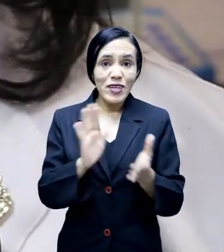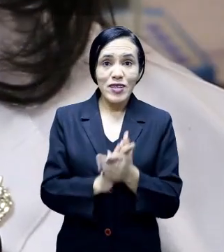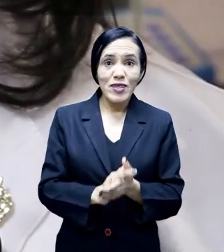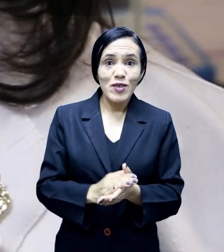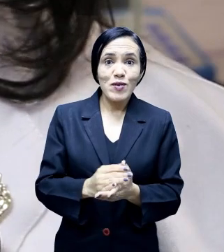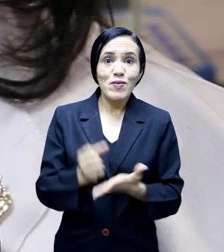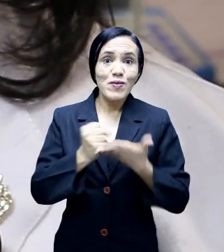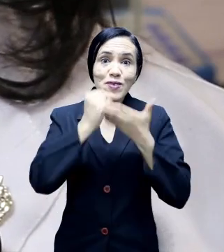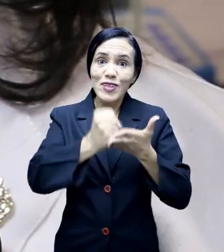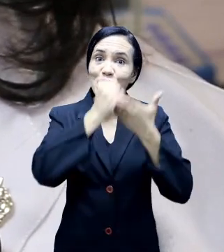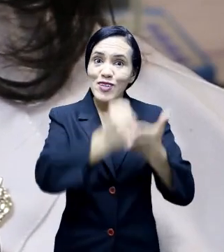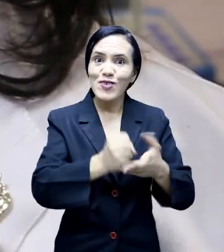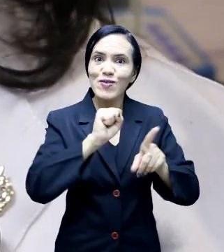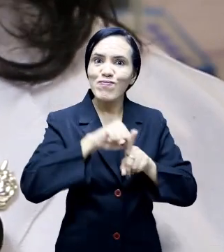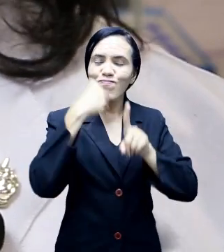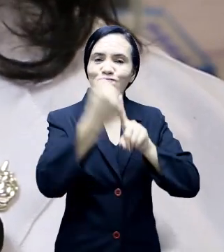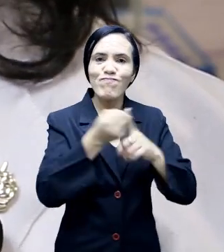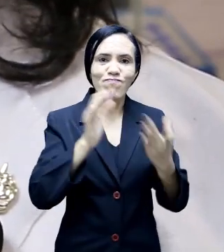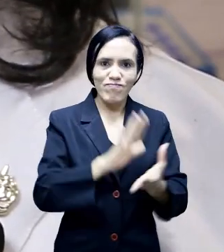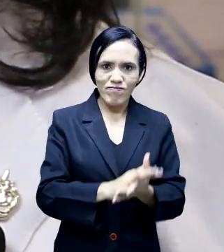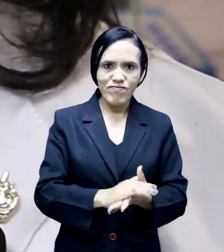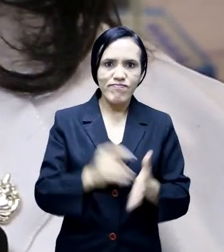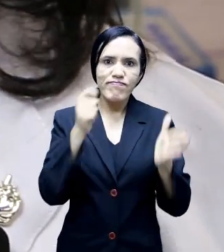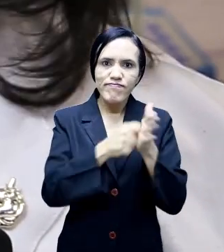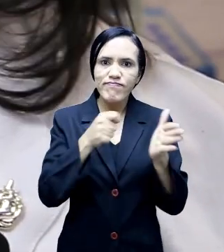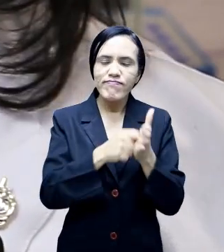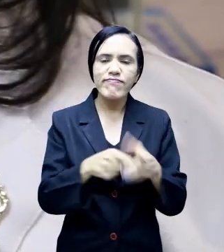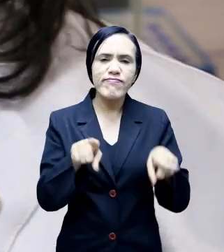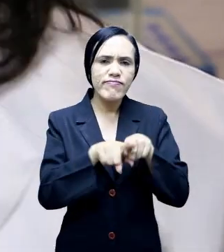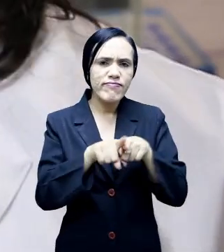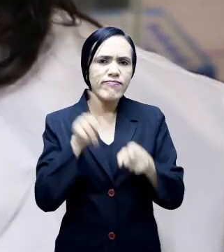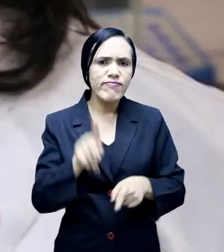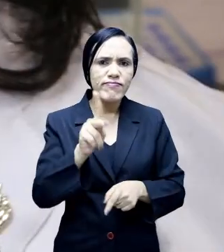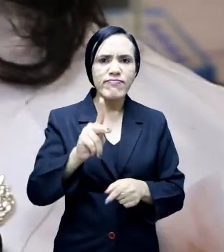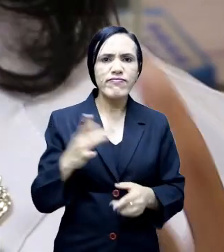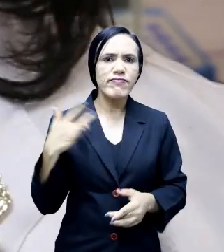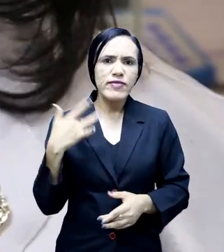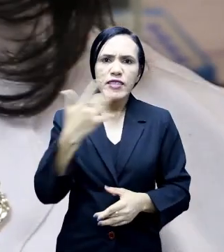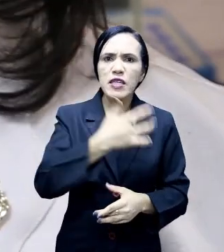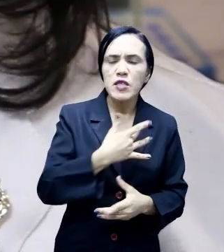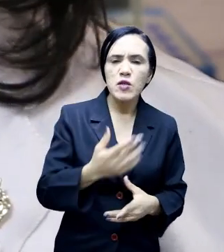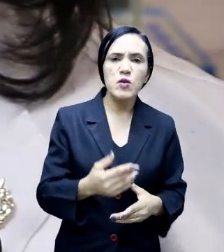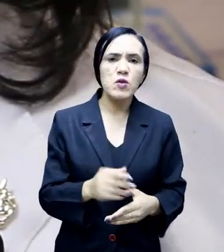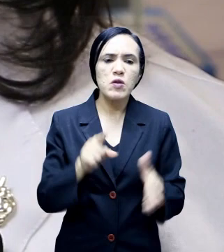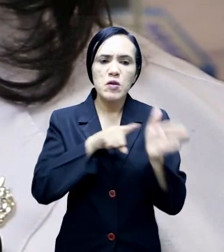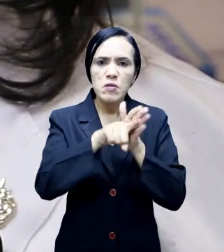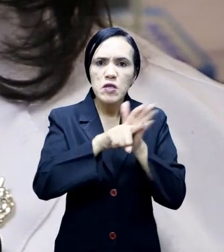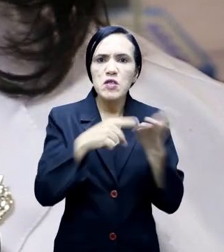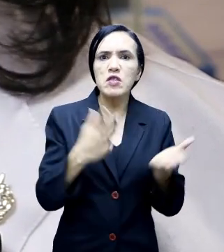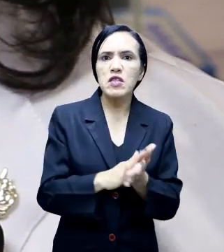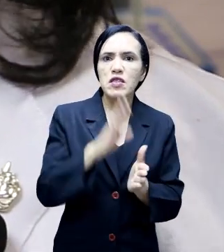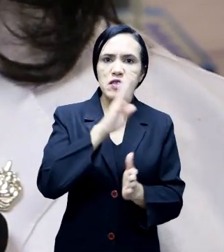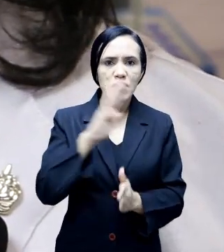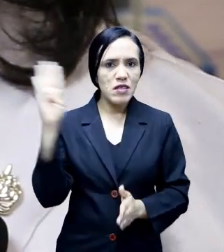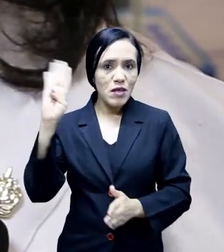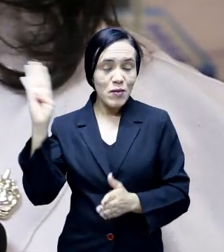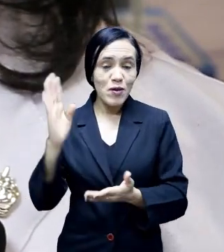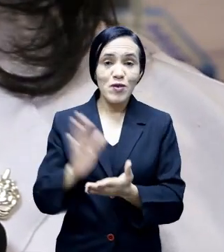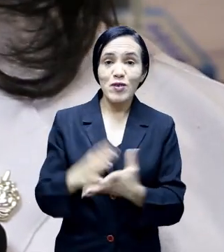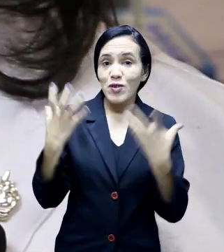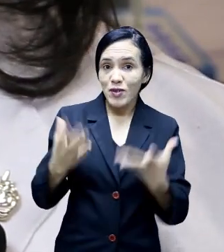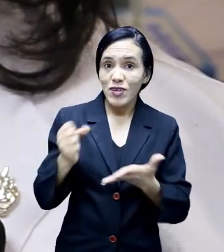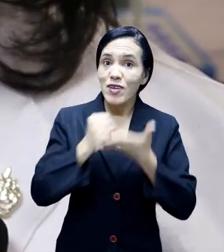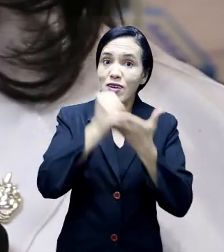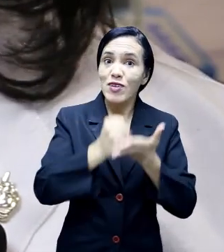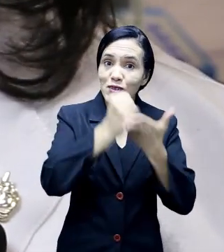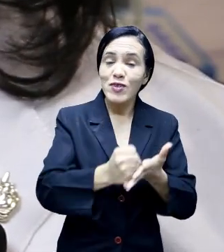minha contribuição para a sociedade, tentar ajudar na área da saúde ou na área da biologia, alguma área que eu possa